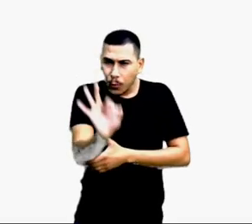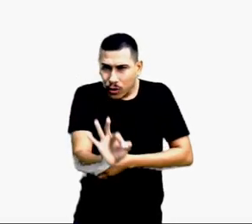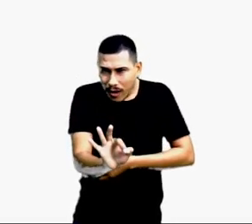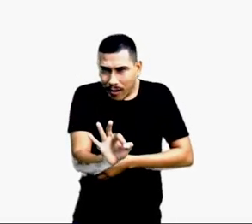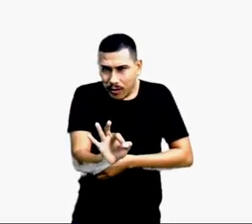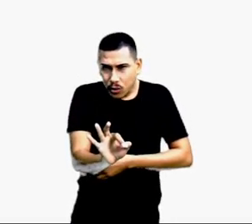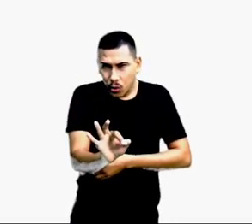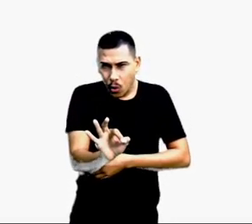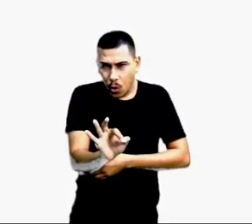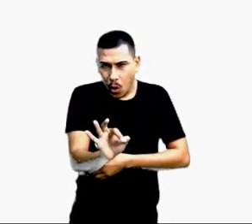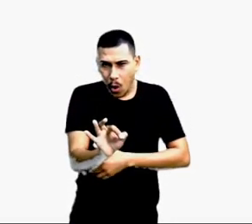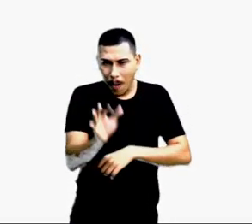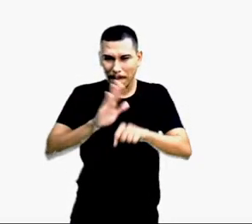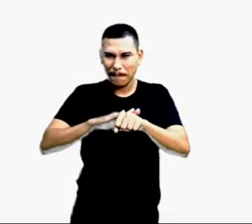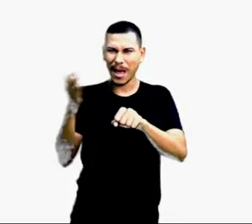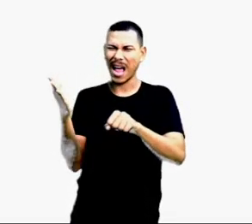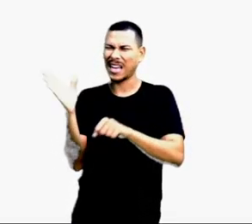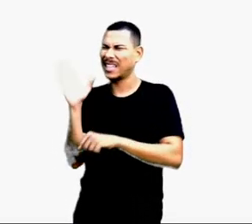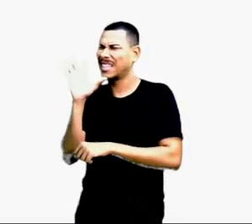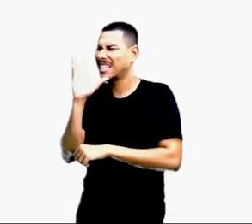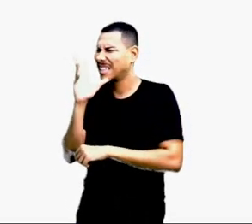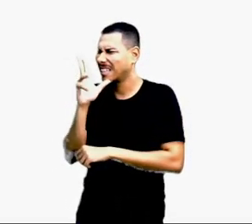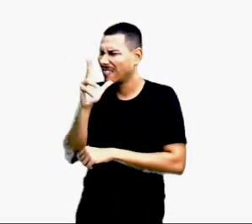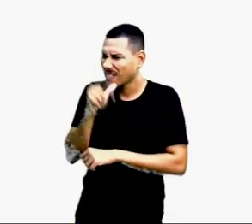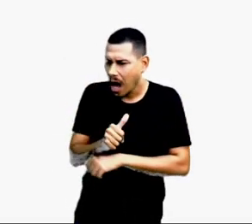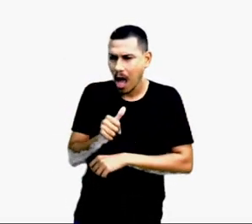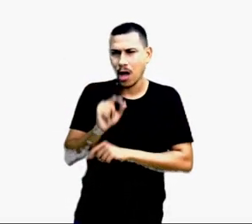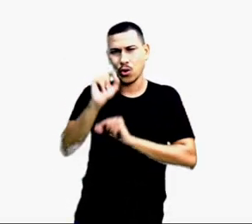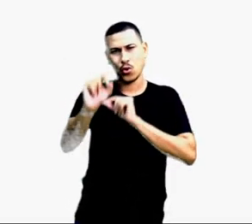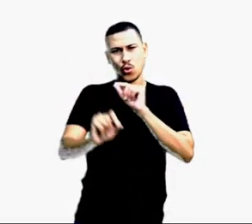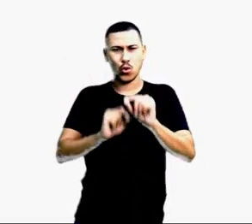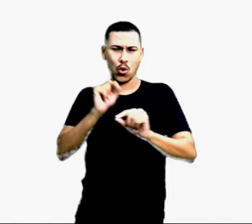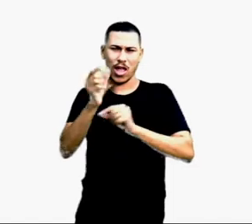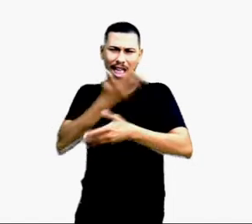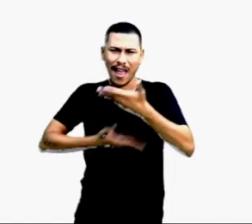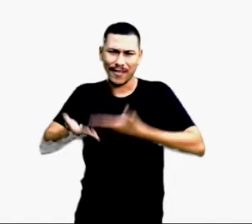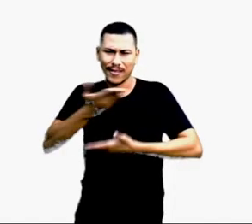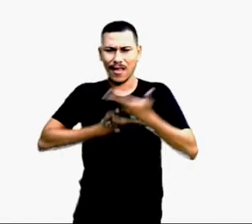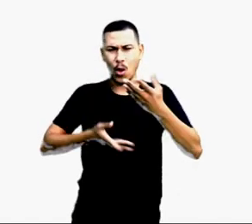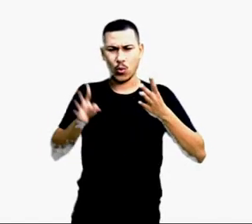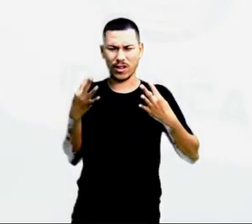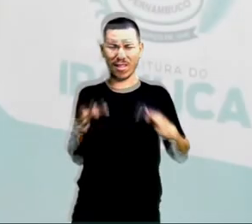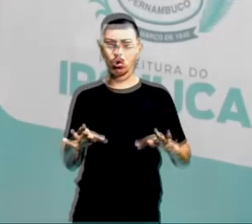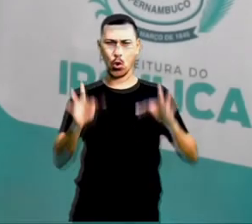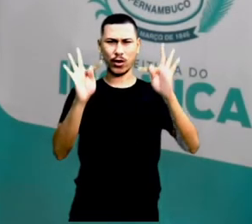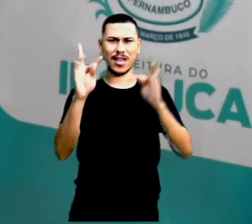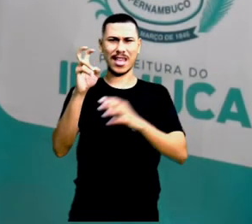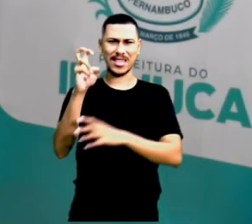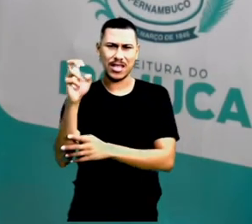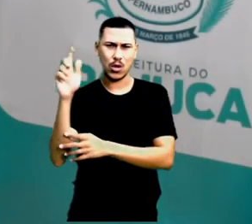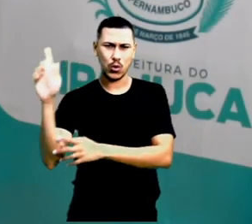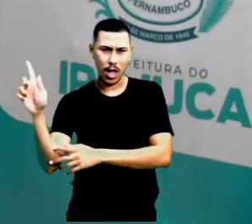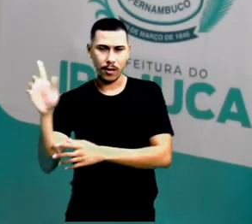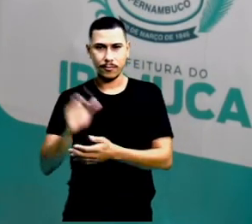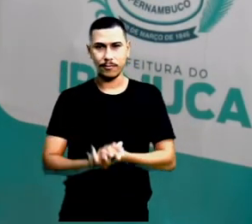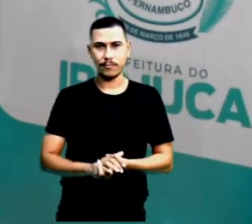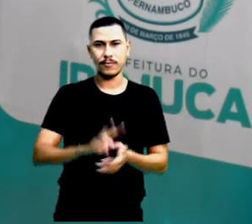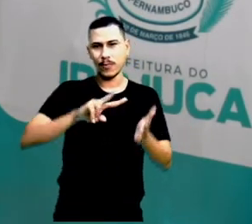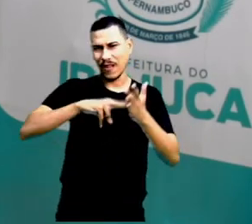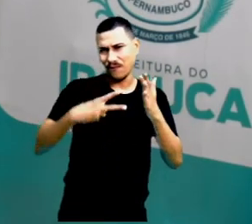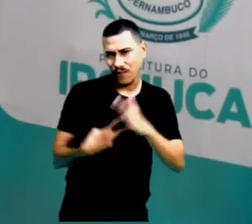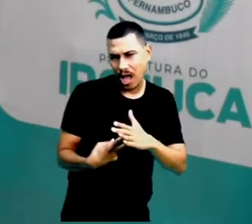60% mais lento do que a tecnologia 5G. Ou seja, a